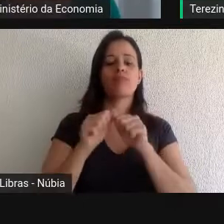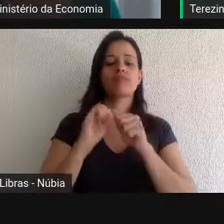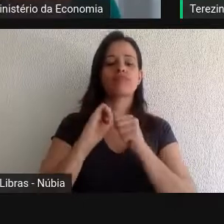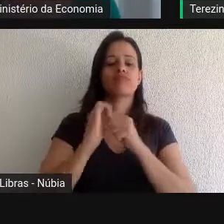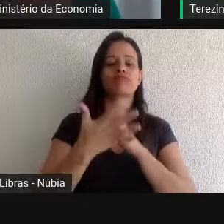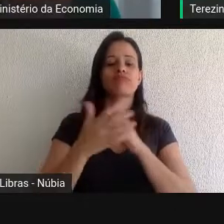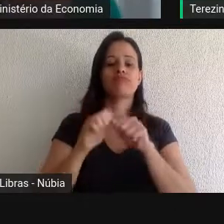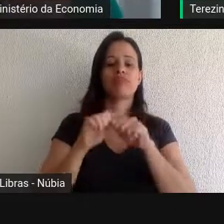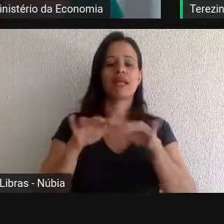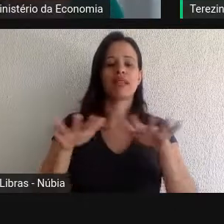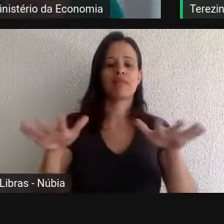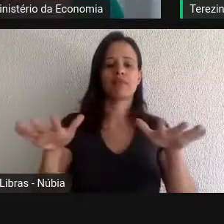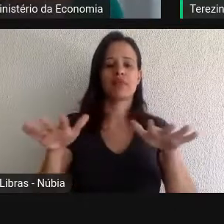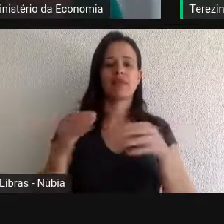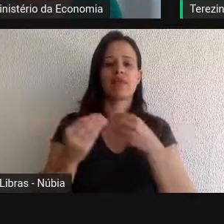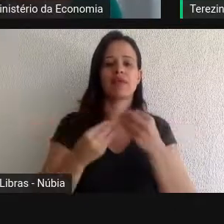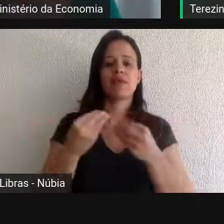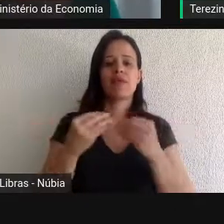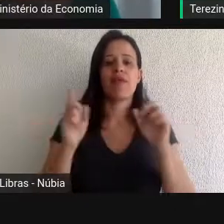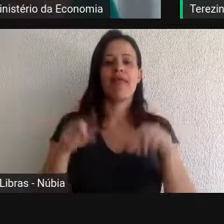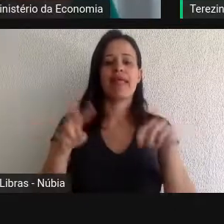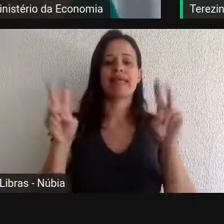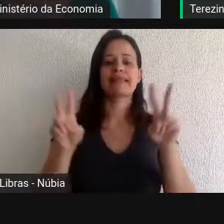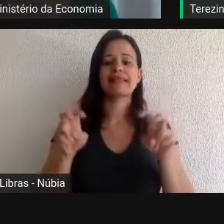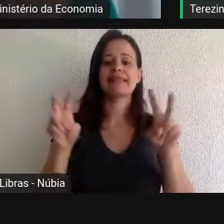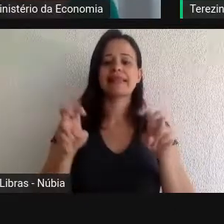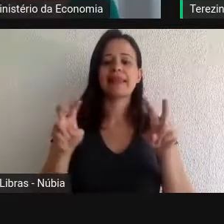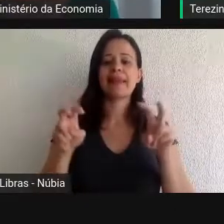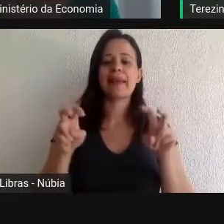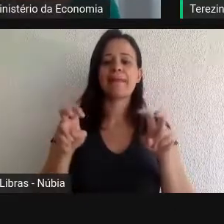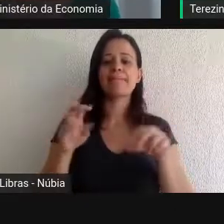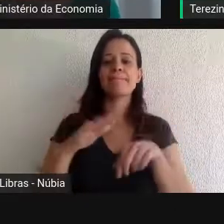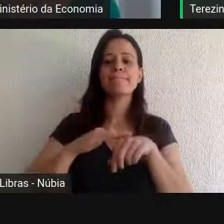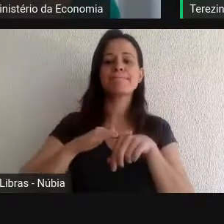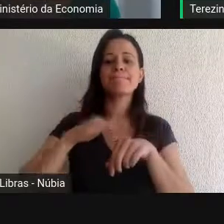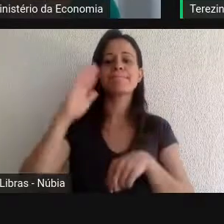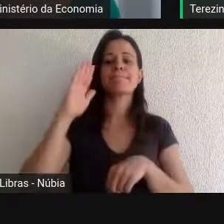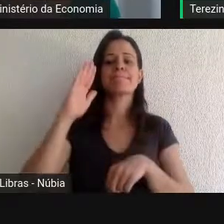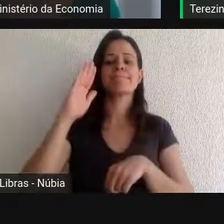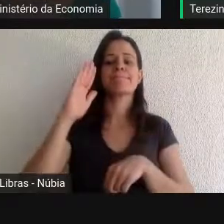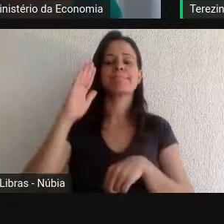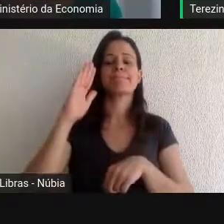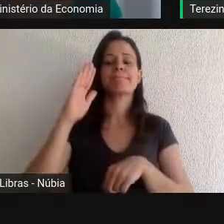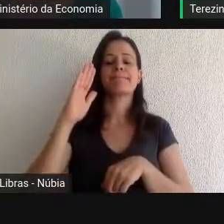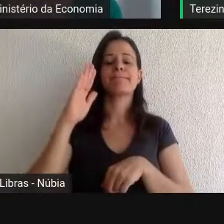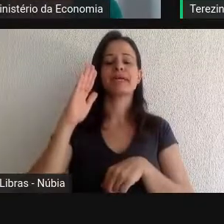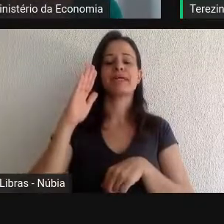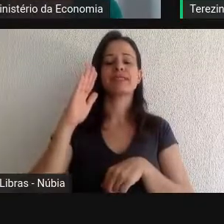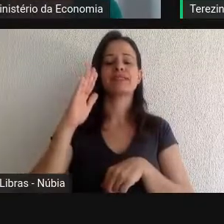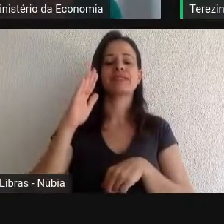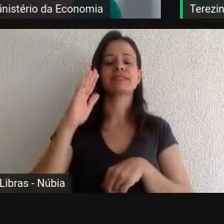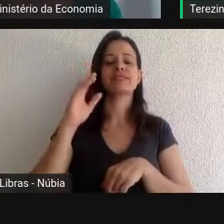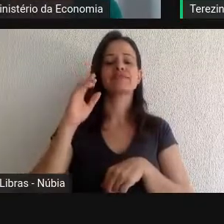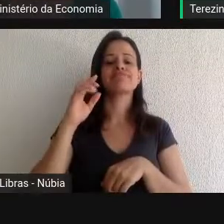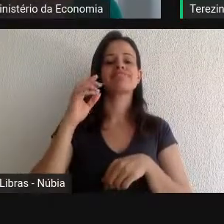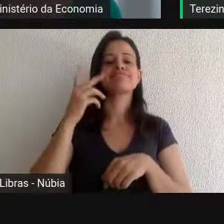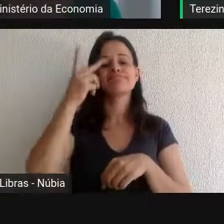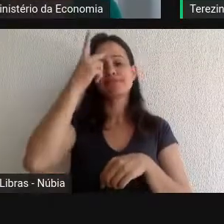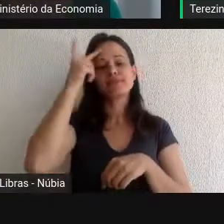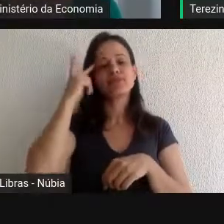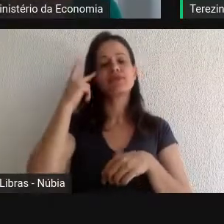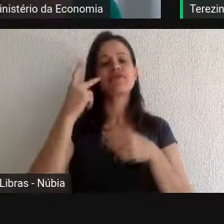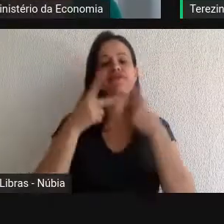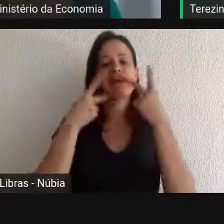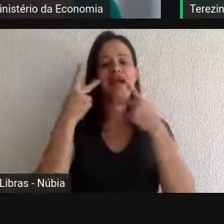Hoje é o tema mais... É a tag mais falada nas redes, né? A